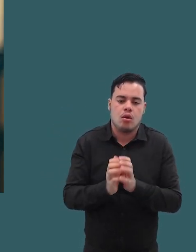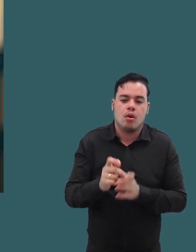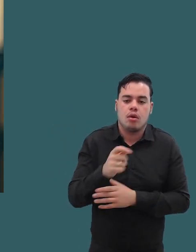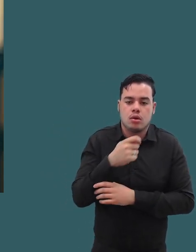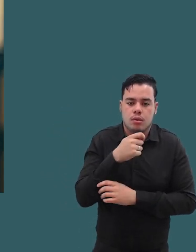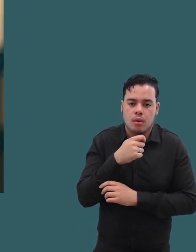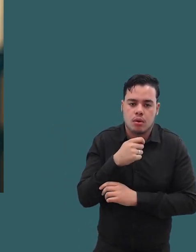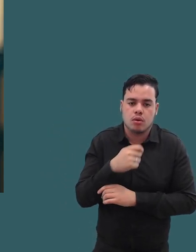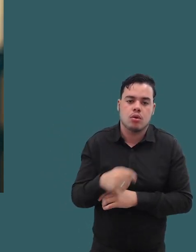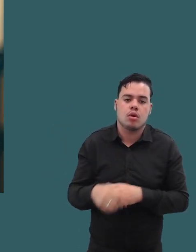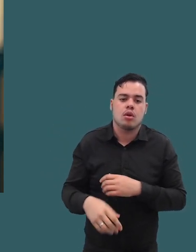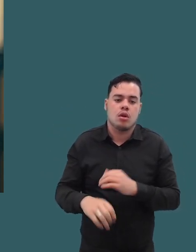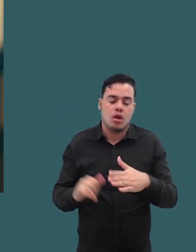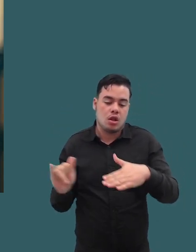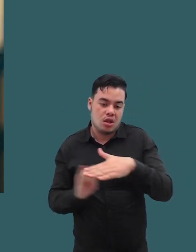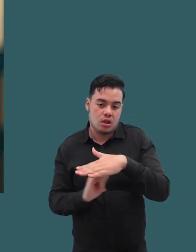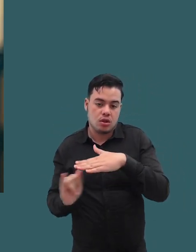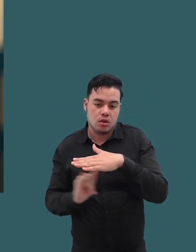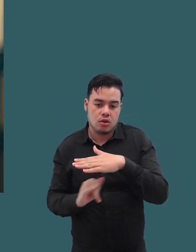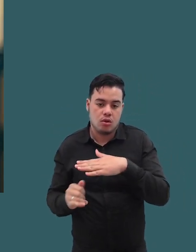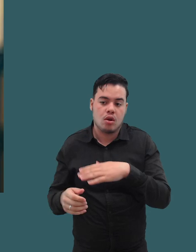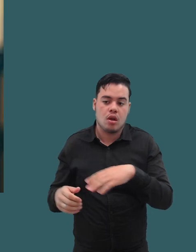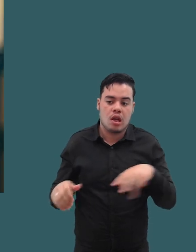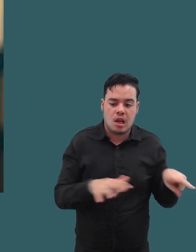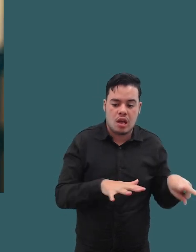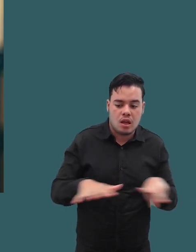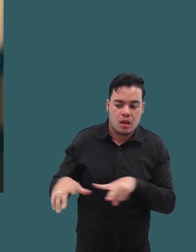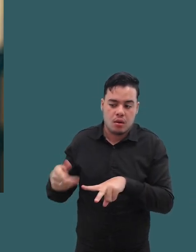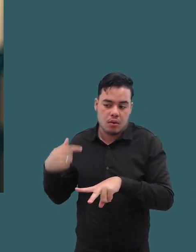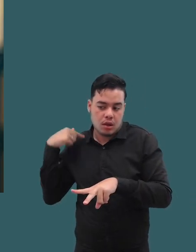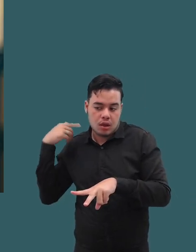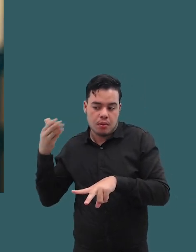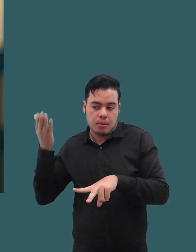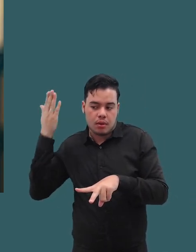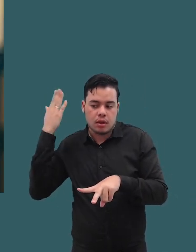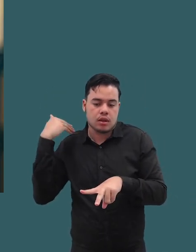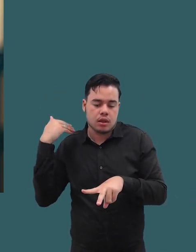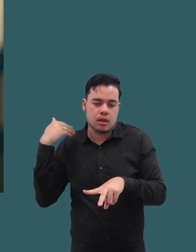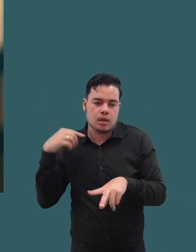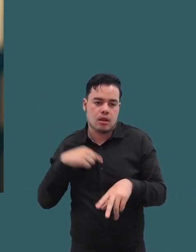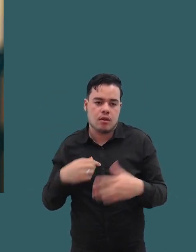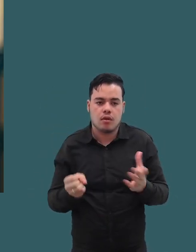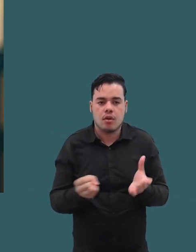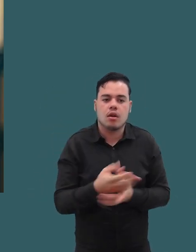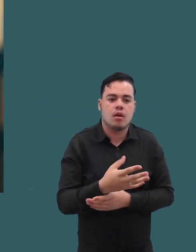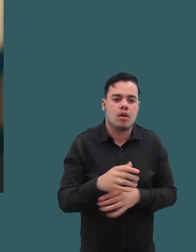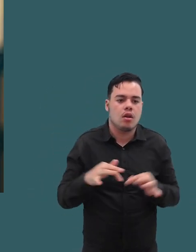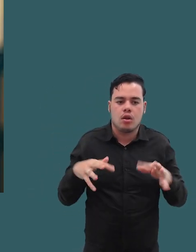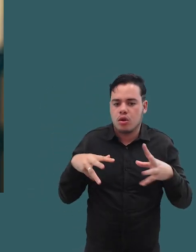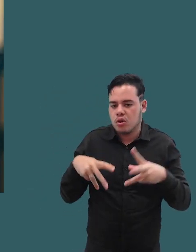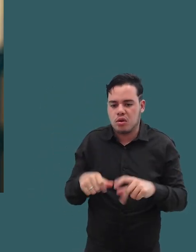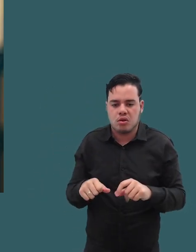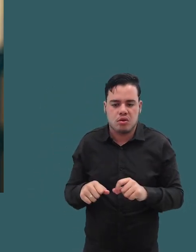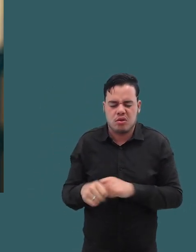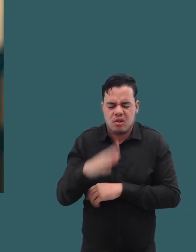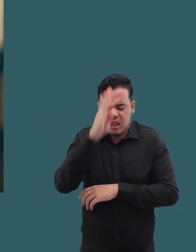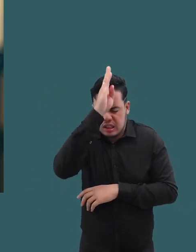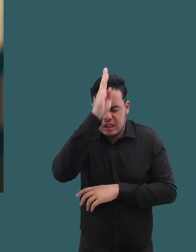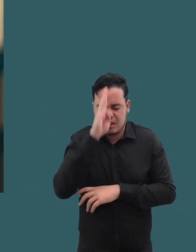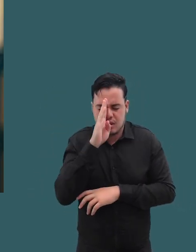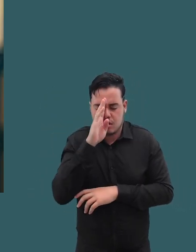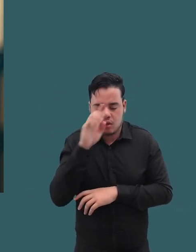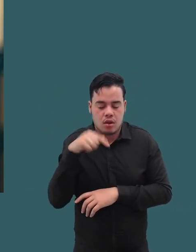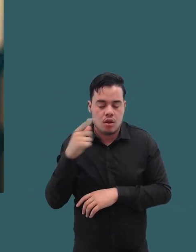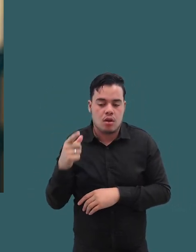Organizacional, esse que acabou de ser lançado a semana passada, todos disponibilizados gratuitamente para download, a gente